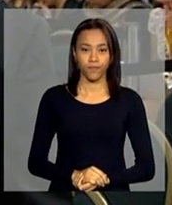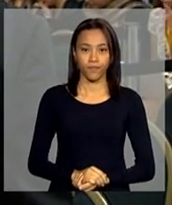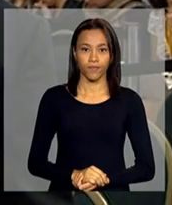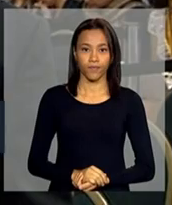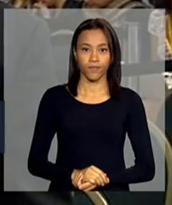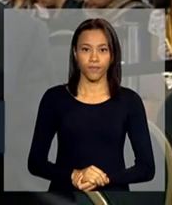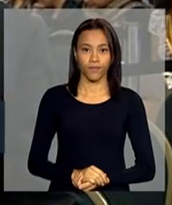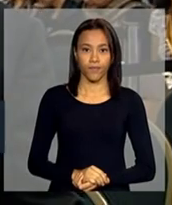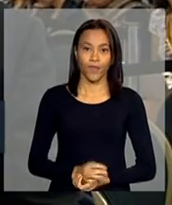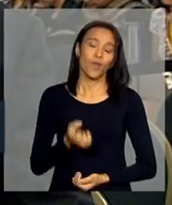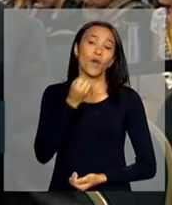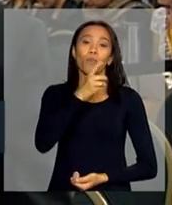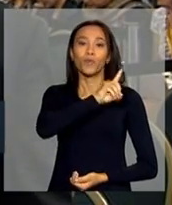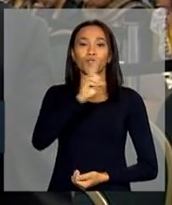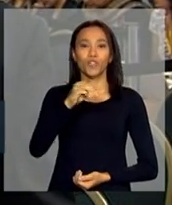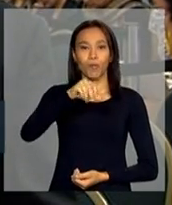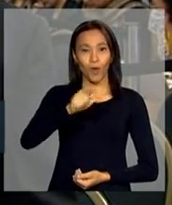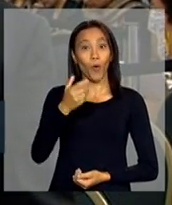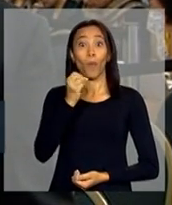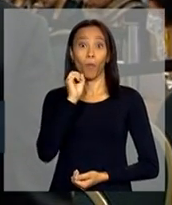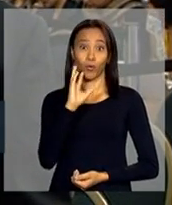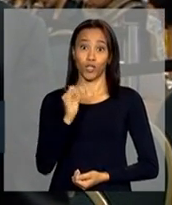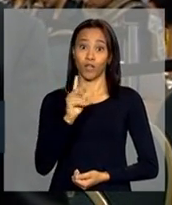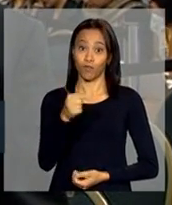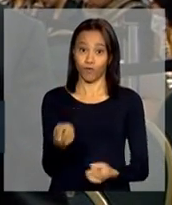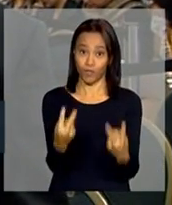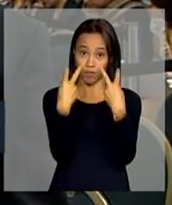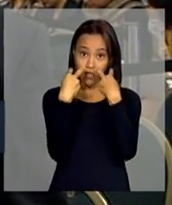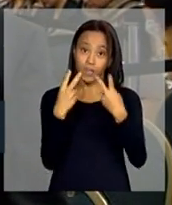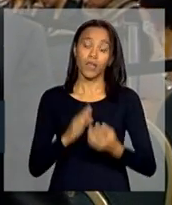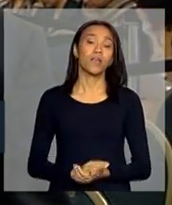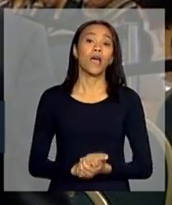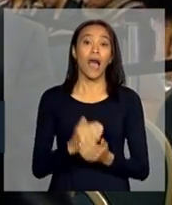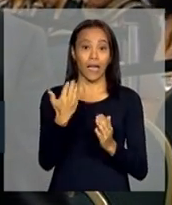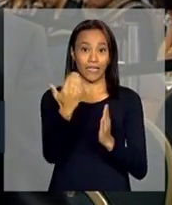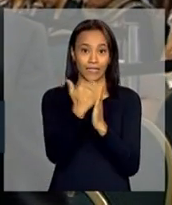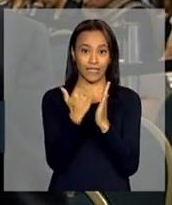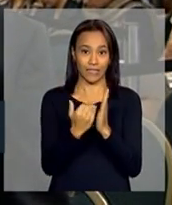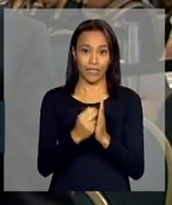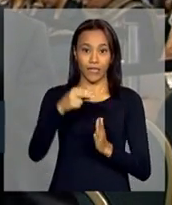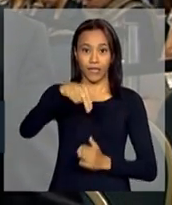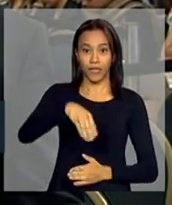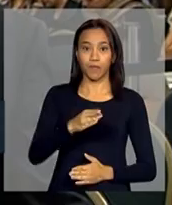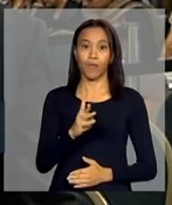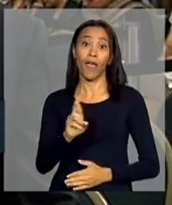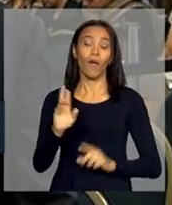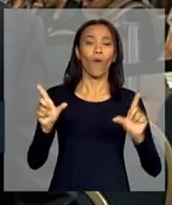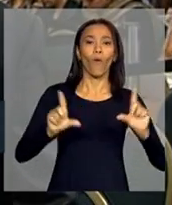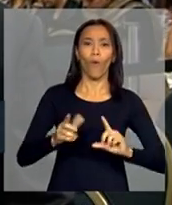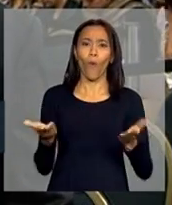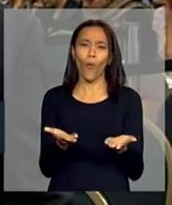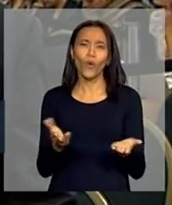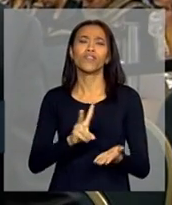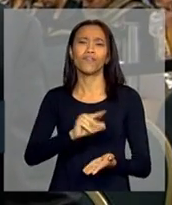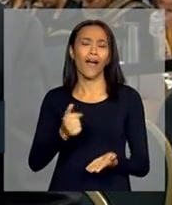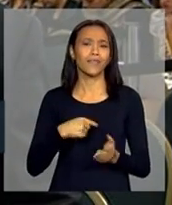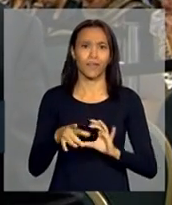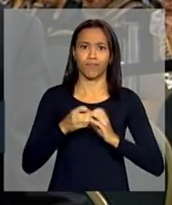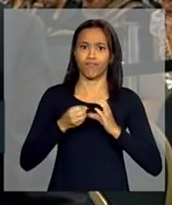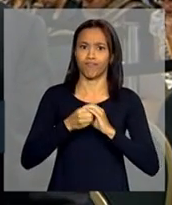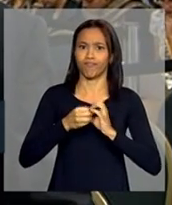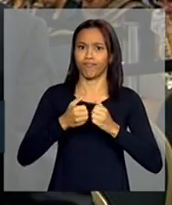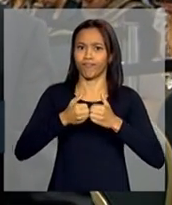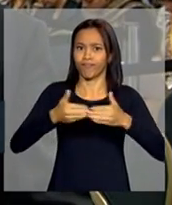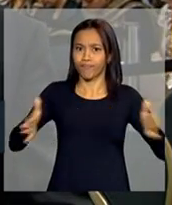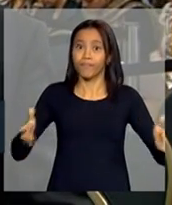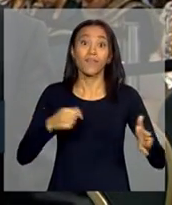Leonardo bom dia bom dia você quean da TV NBR Então hoje vai ser inaugurada a temporada da